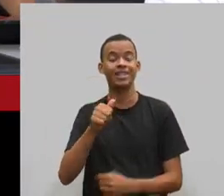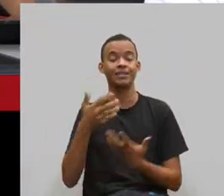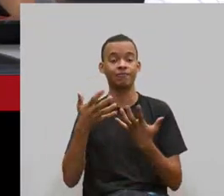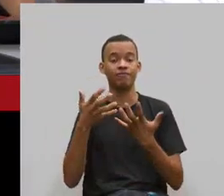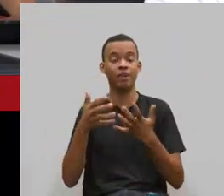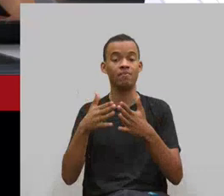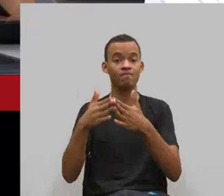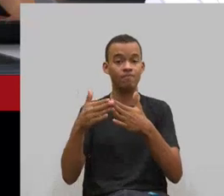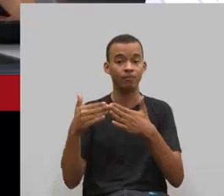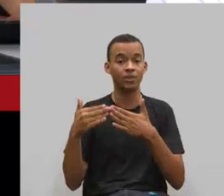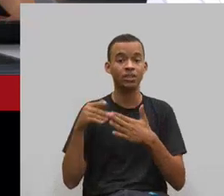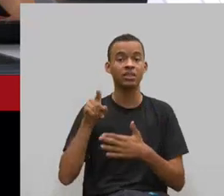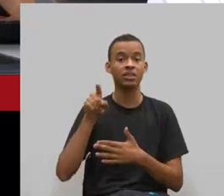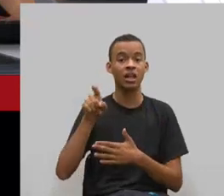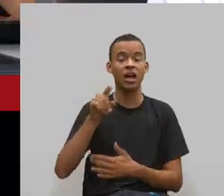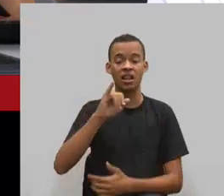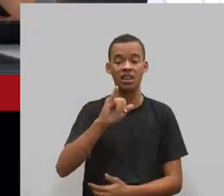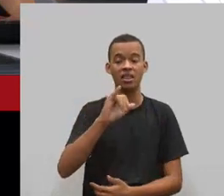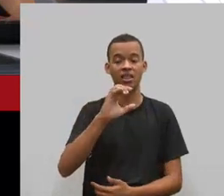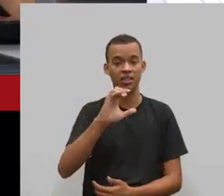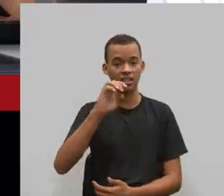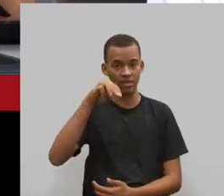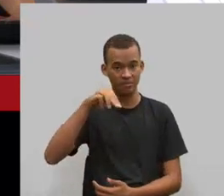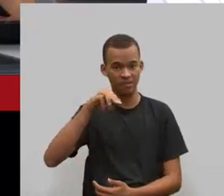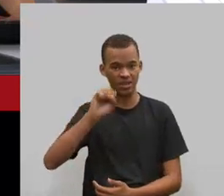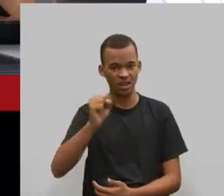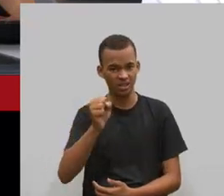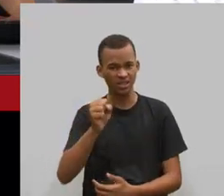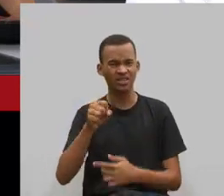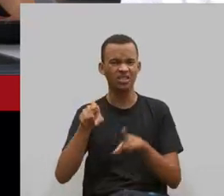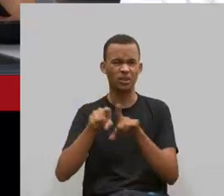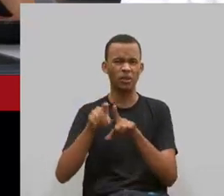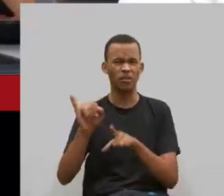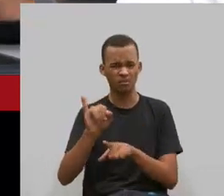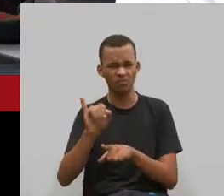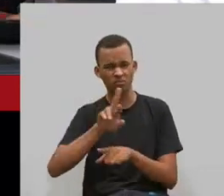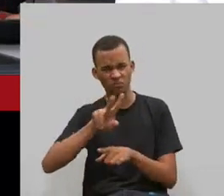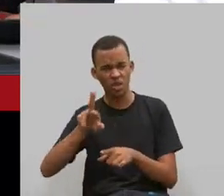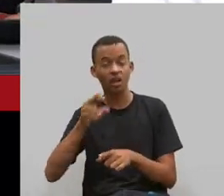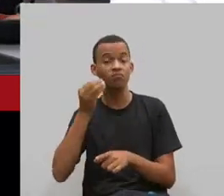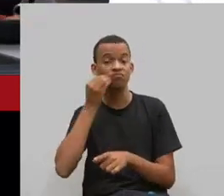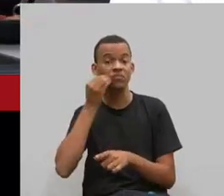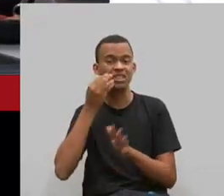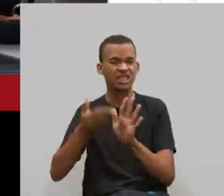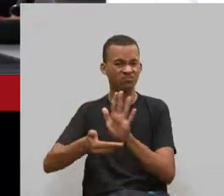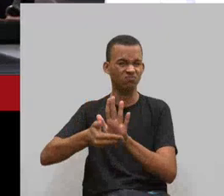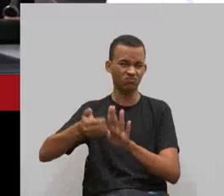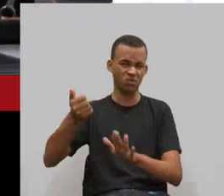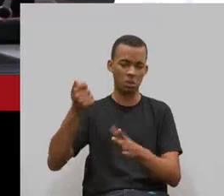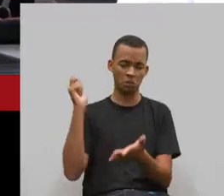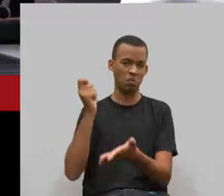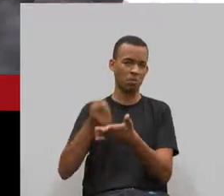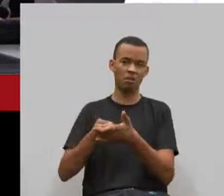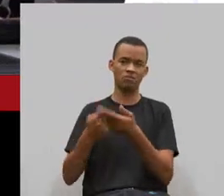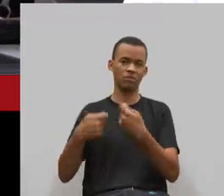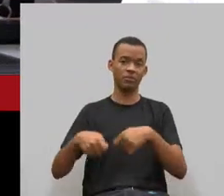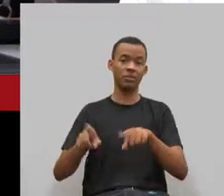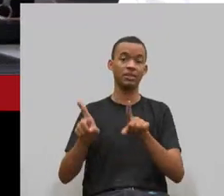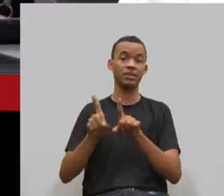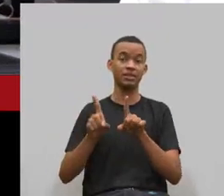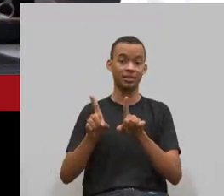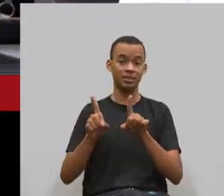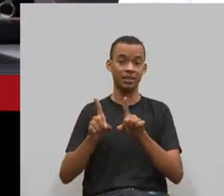E especialmente do ICMS da cadeira de rodas motorizadas Nós também trabalhamos o mês passado